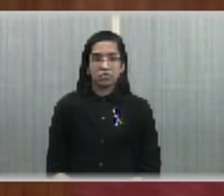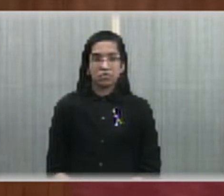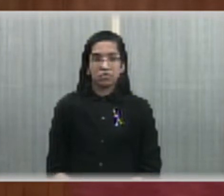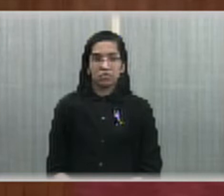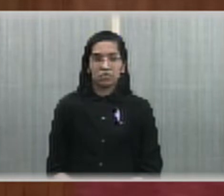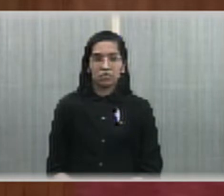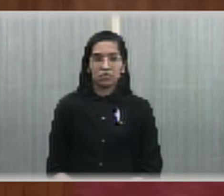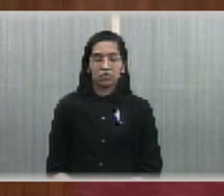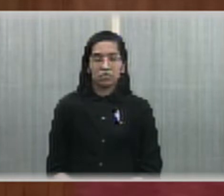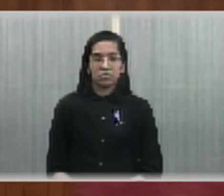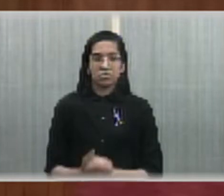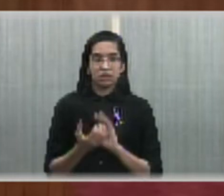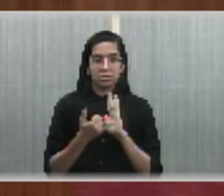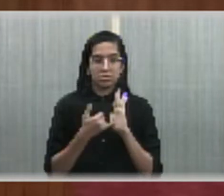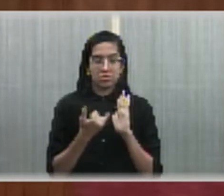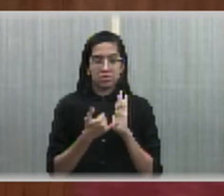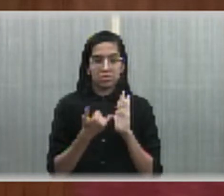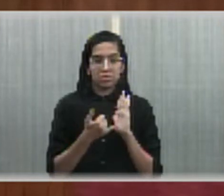Está escrito aqui